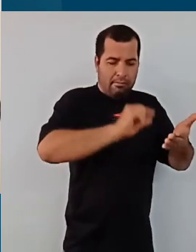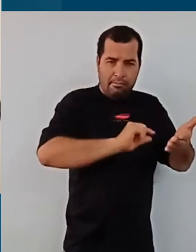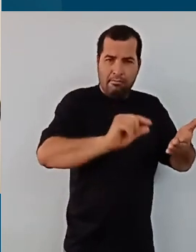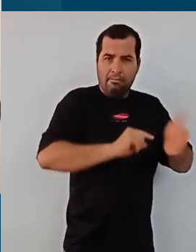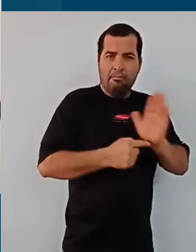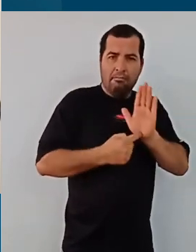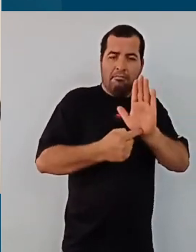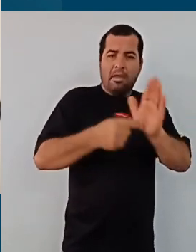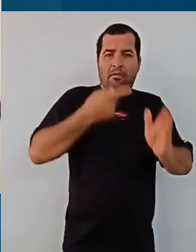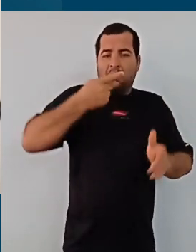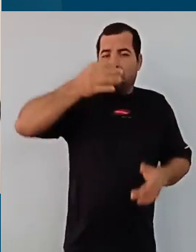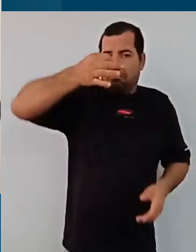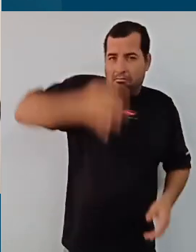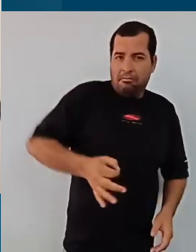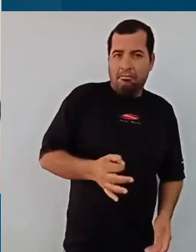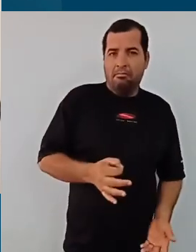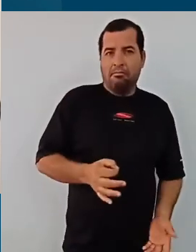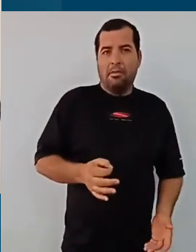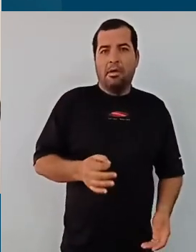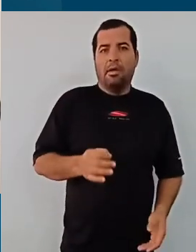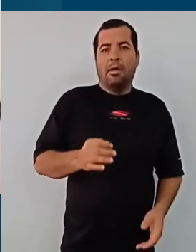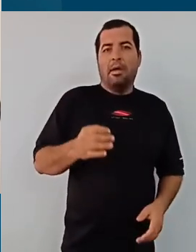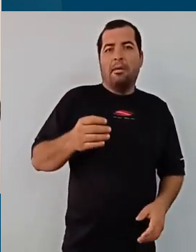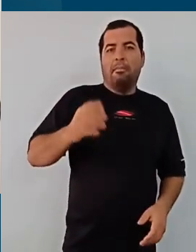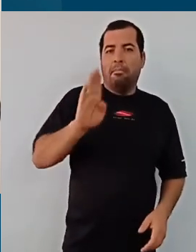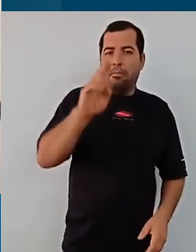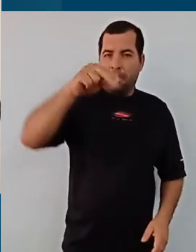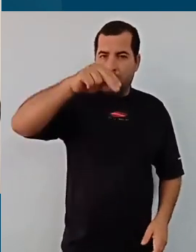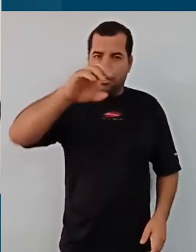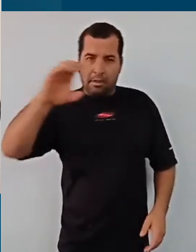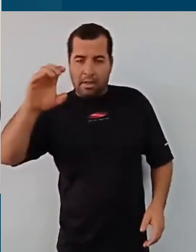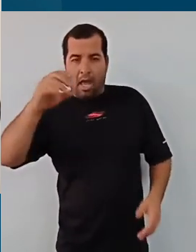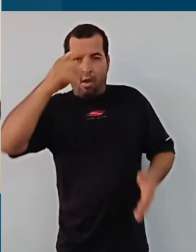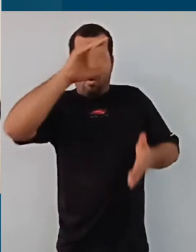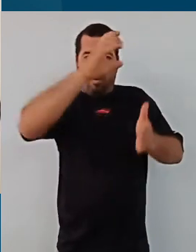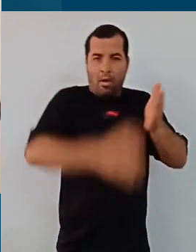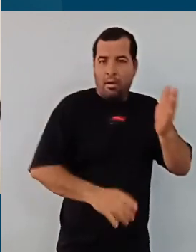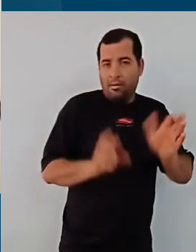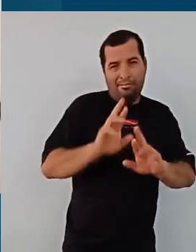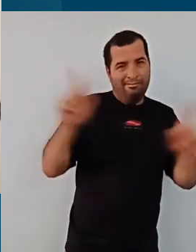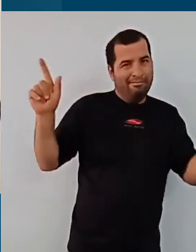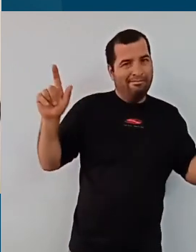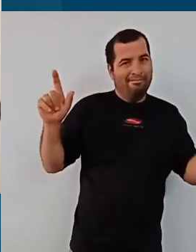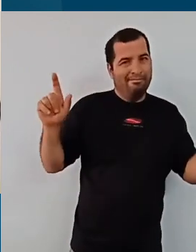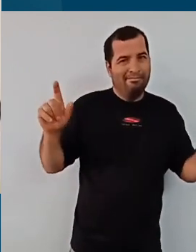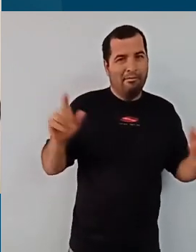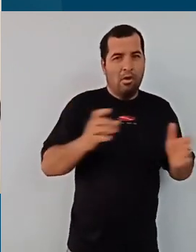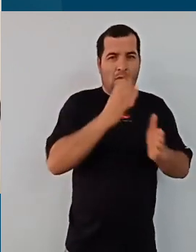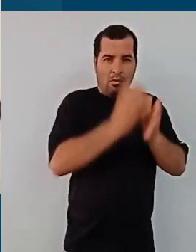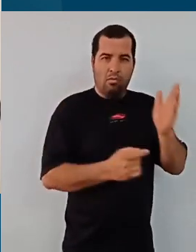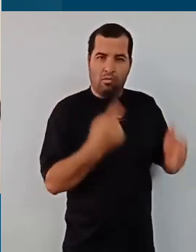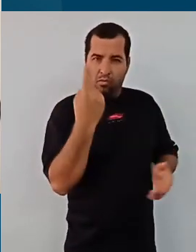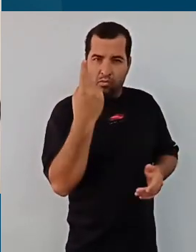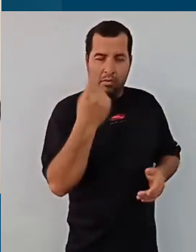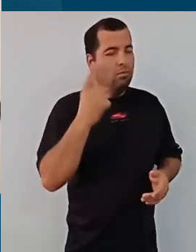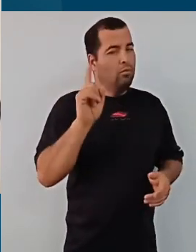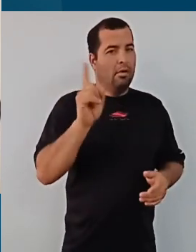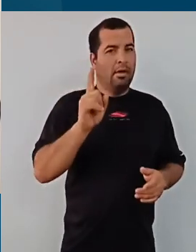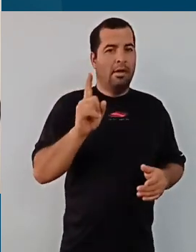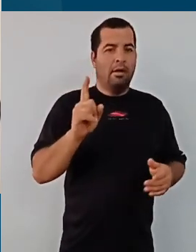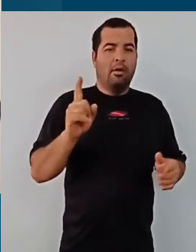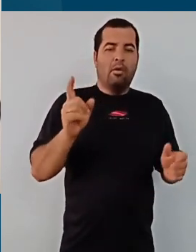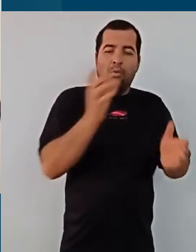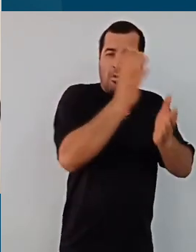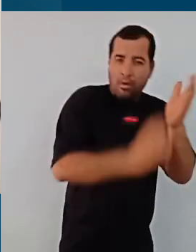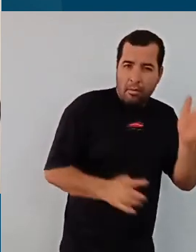afirmação. A base não é currículo, a base não é currículo único, a base não é currículo mínimo, a